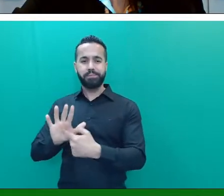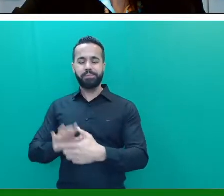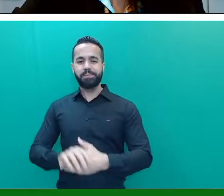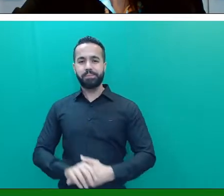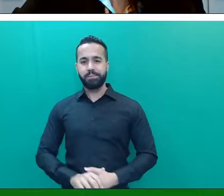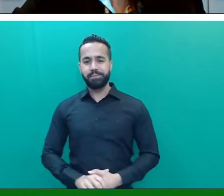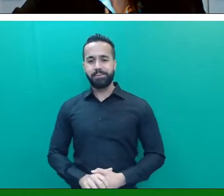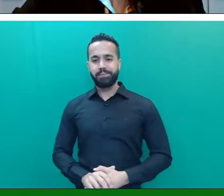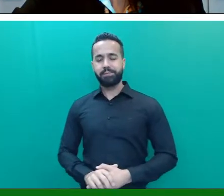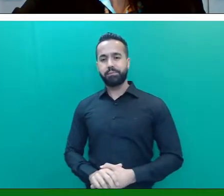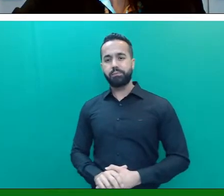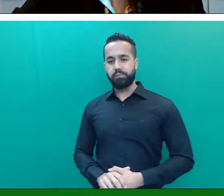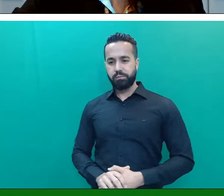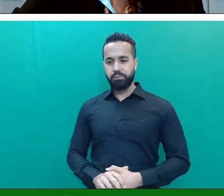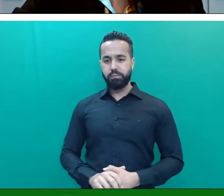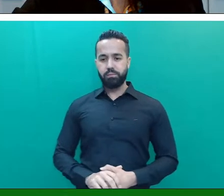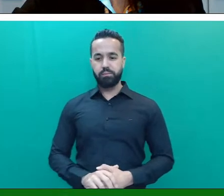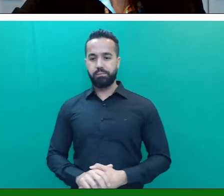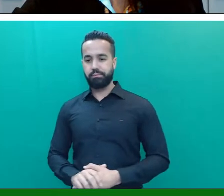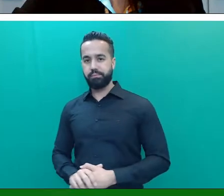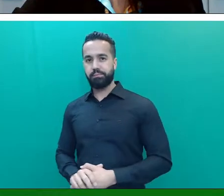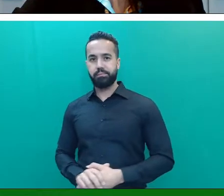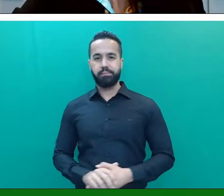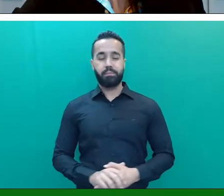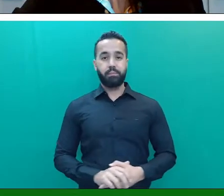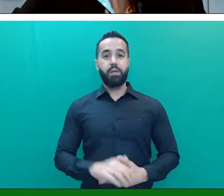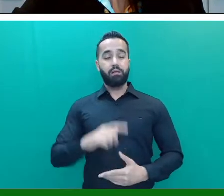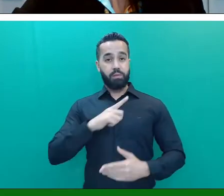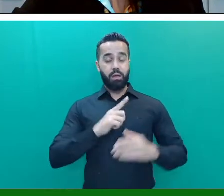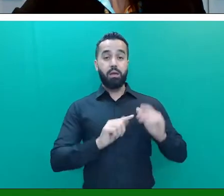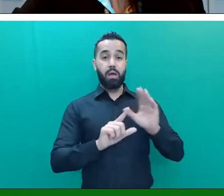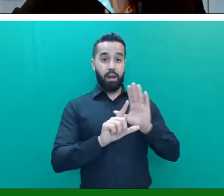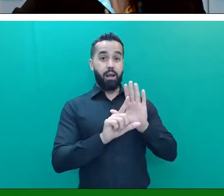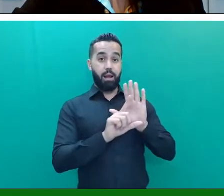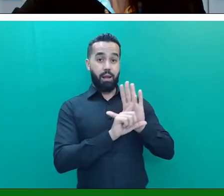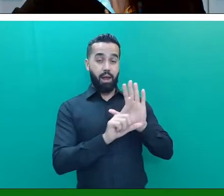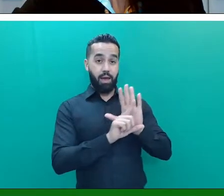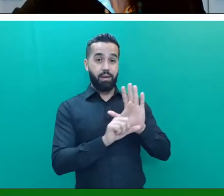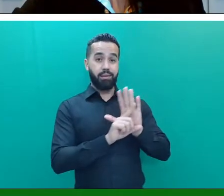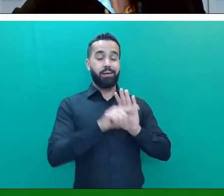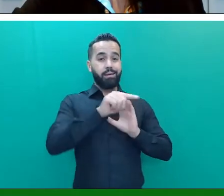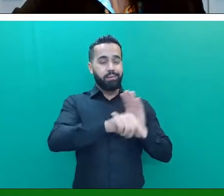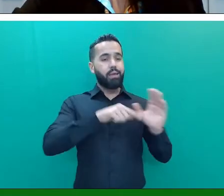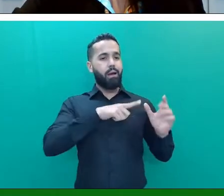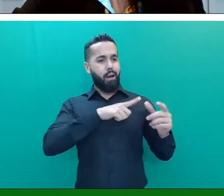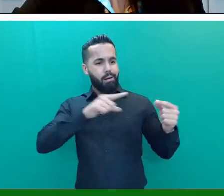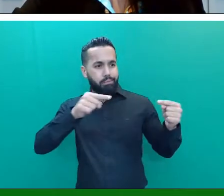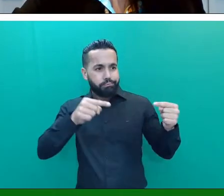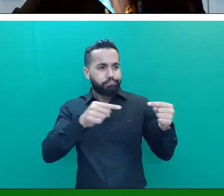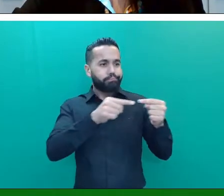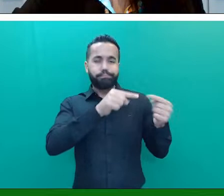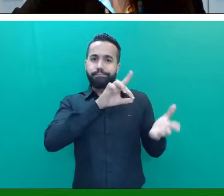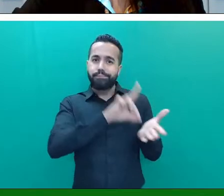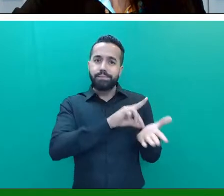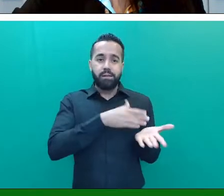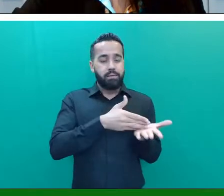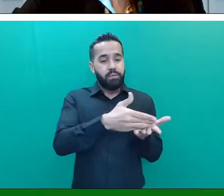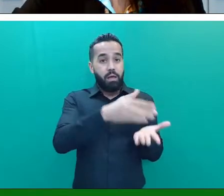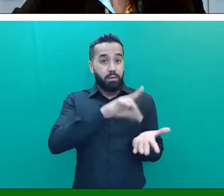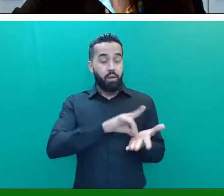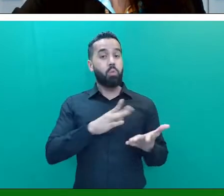e me faz ver que há leis que pegaram de alguma maneira, embora muito lentamente e com várias